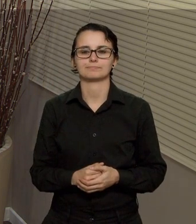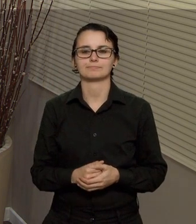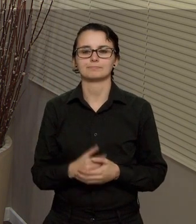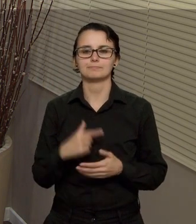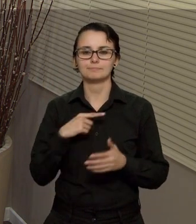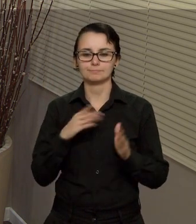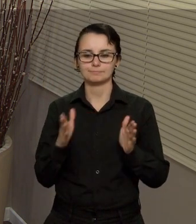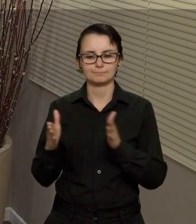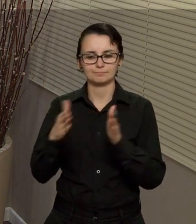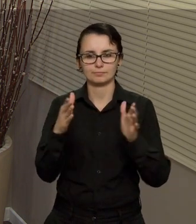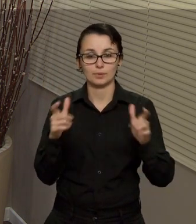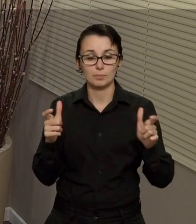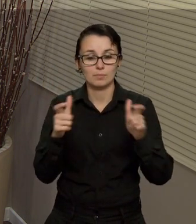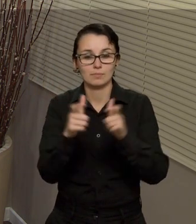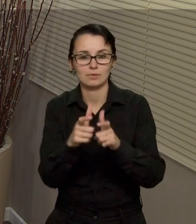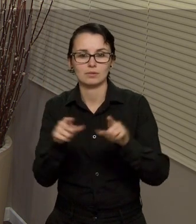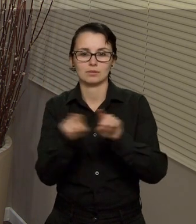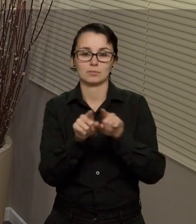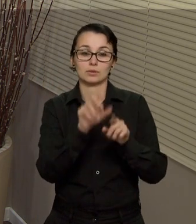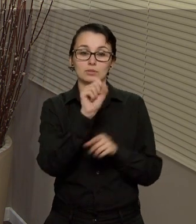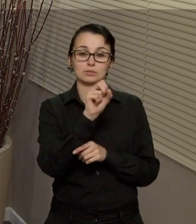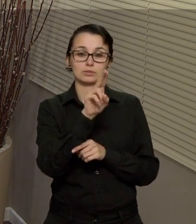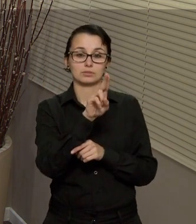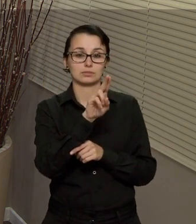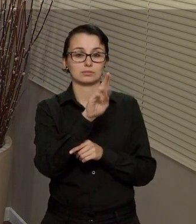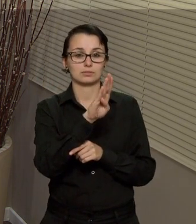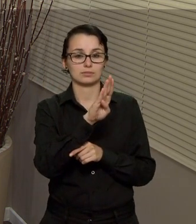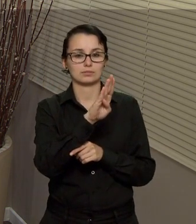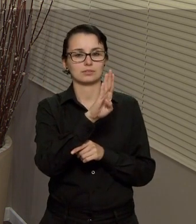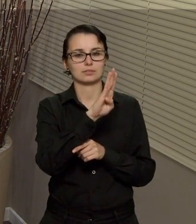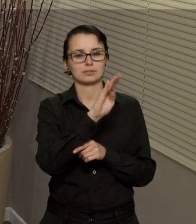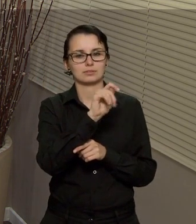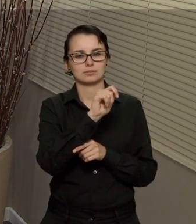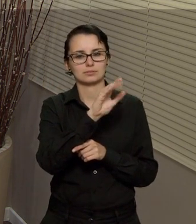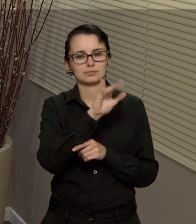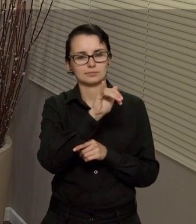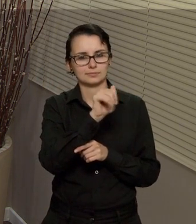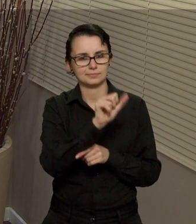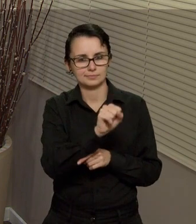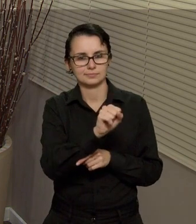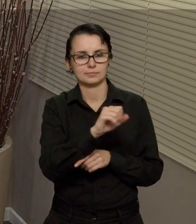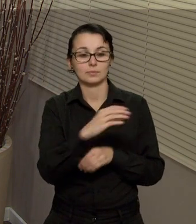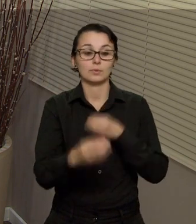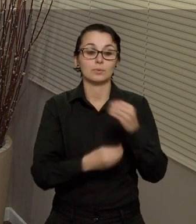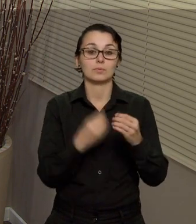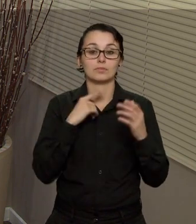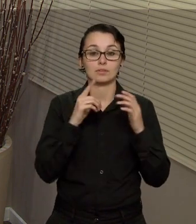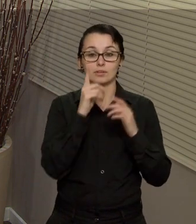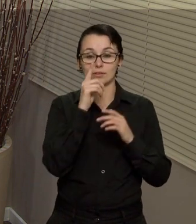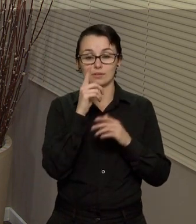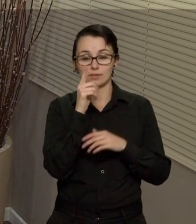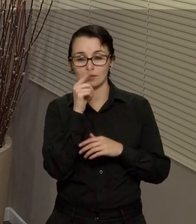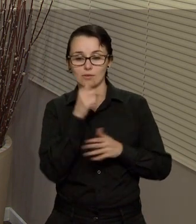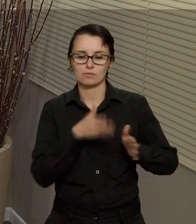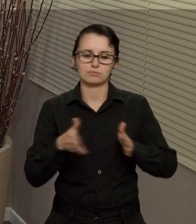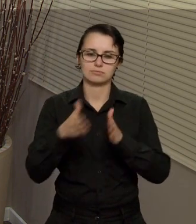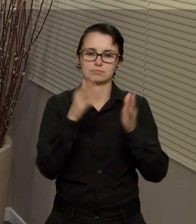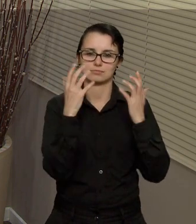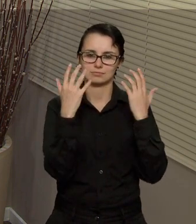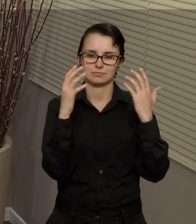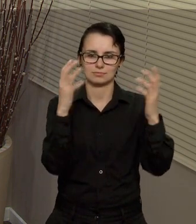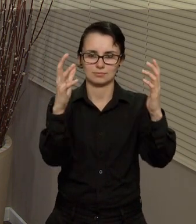pequenas bacias e subbacias hidrográficas, a extensão e condição da mata ciliar podem